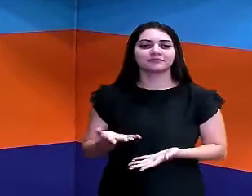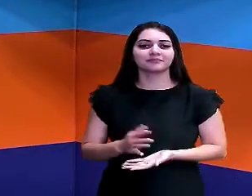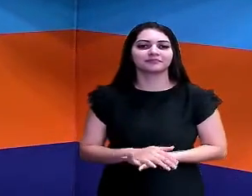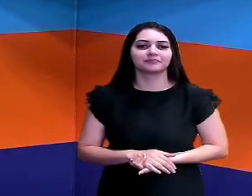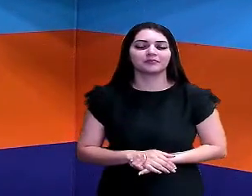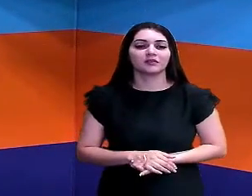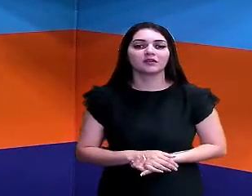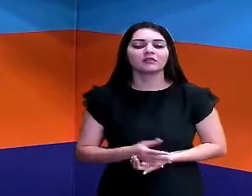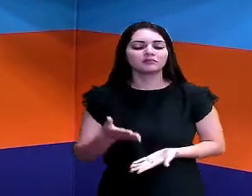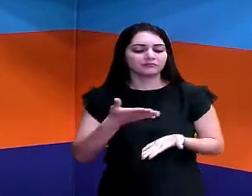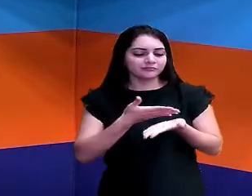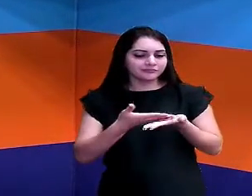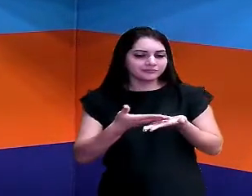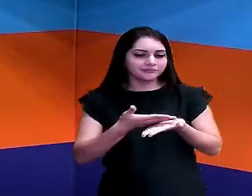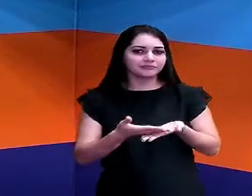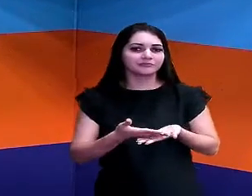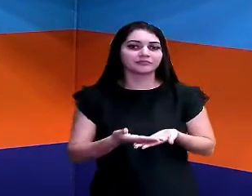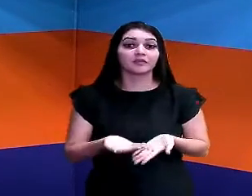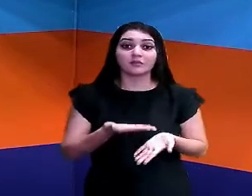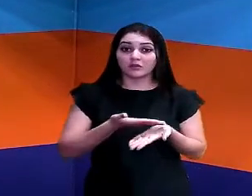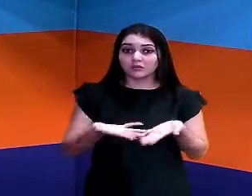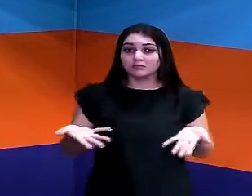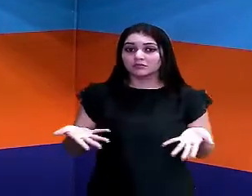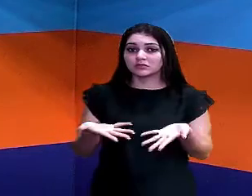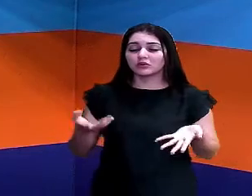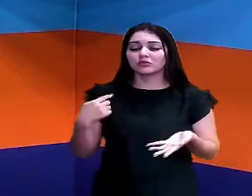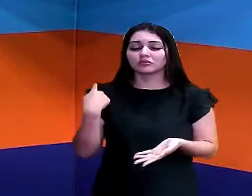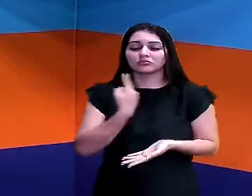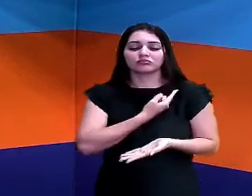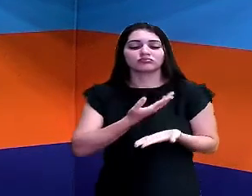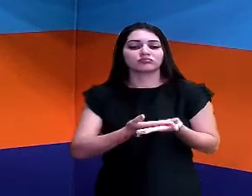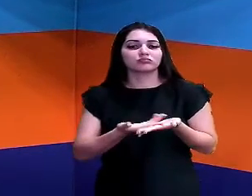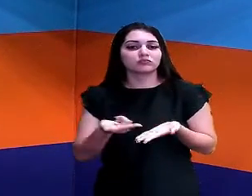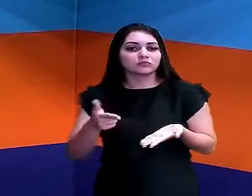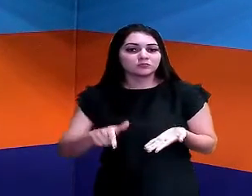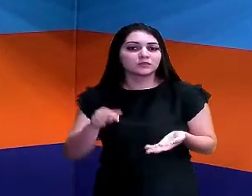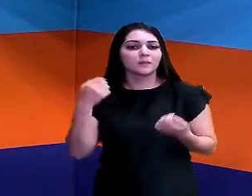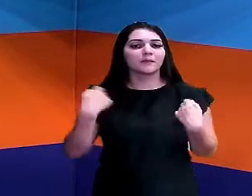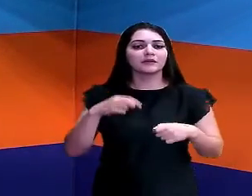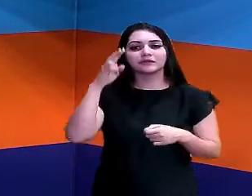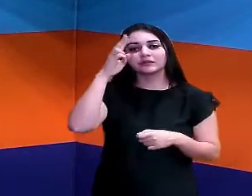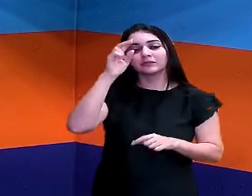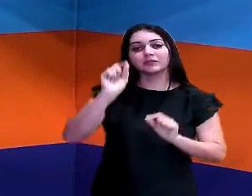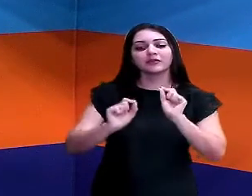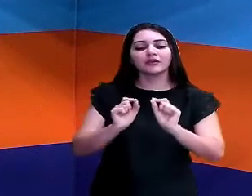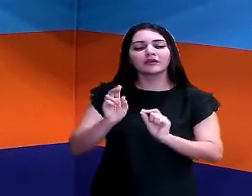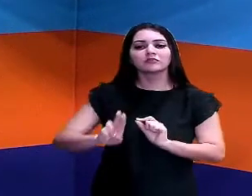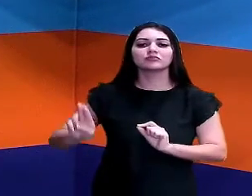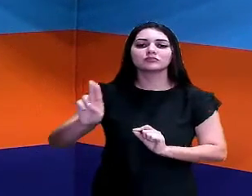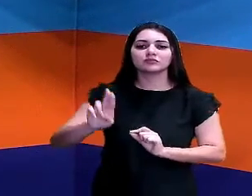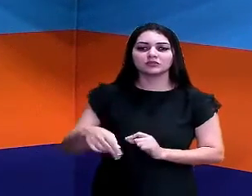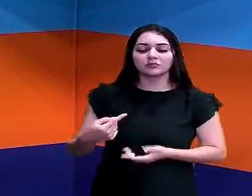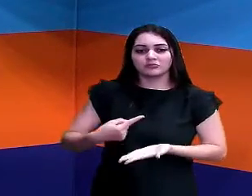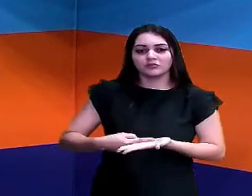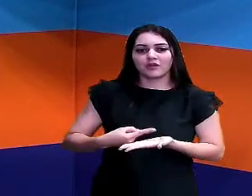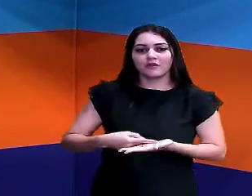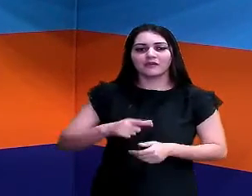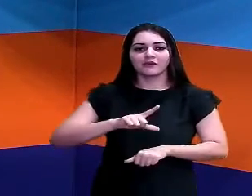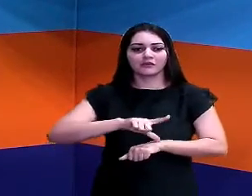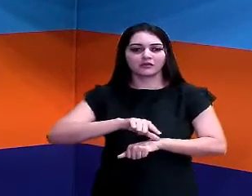Então, vamos começar. E para começar nossa revisão, preciso lembrar, né? O que é que nós usamos para marcar